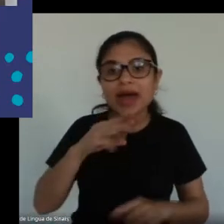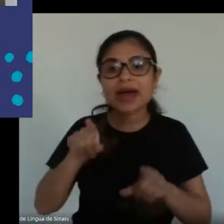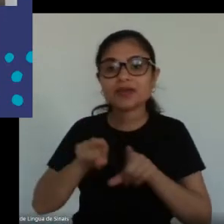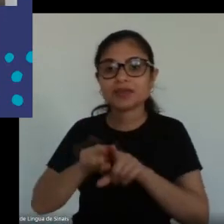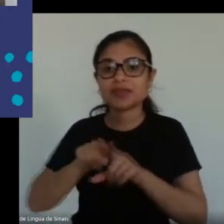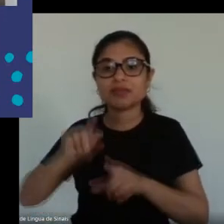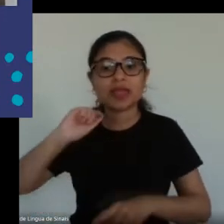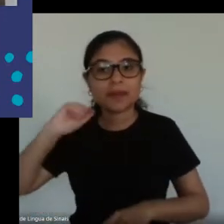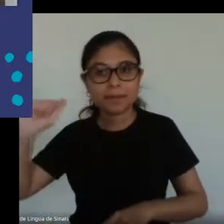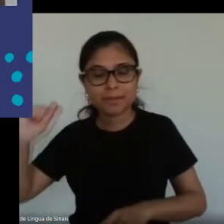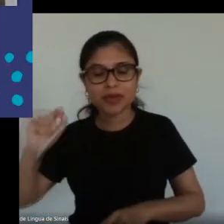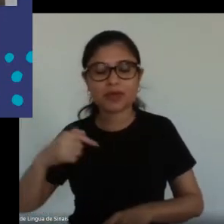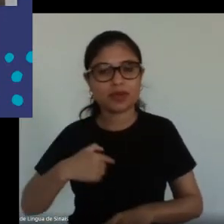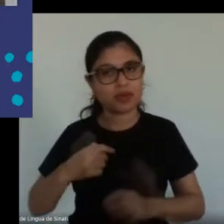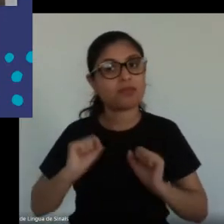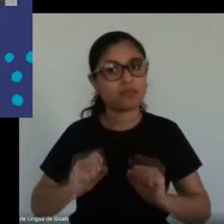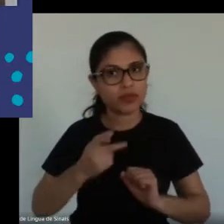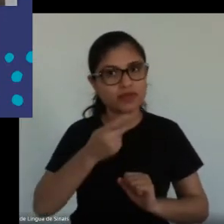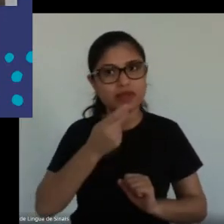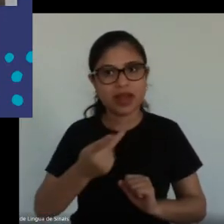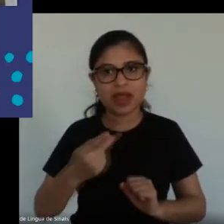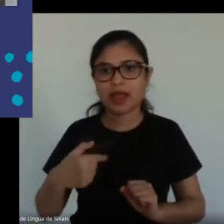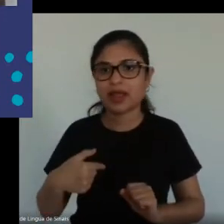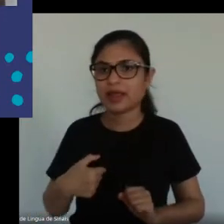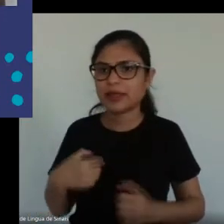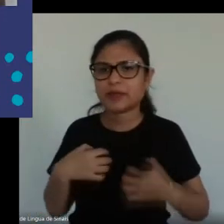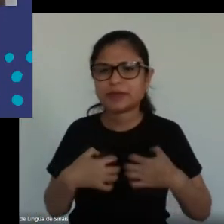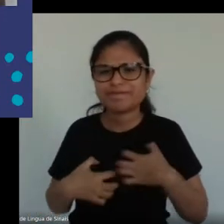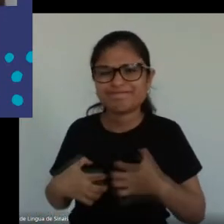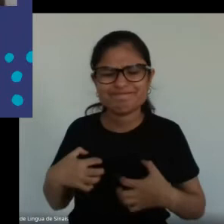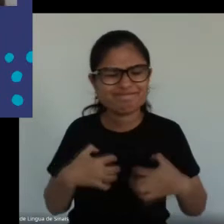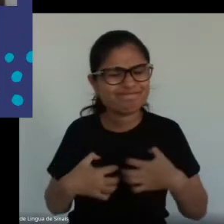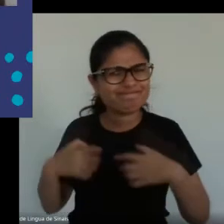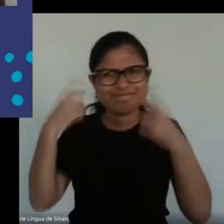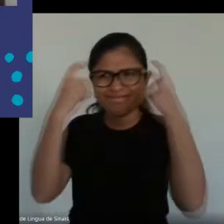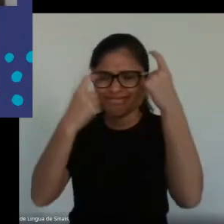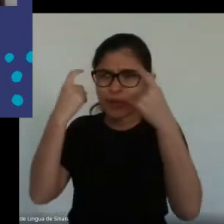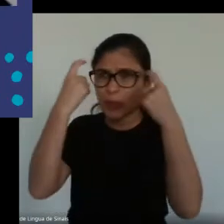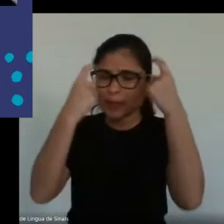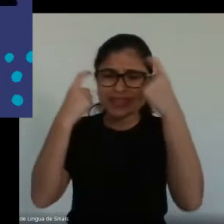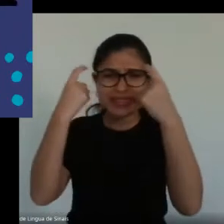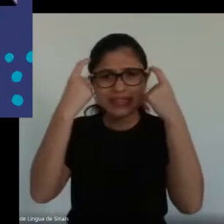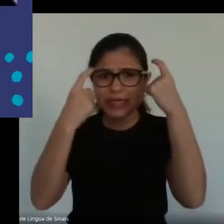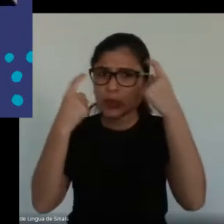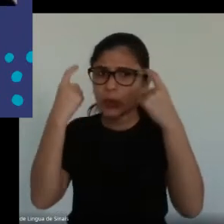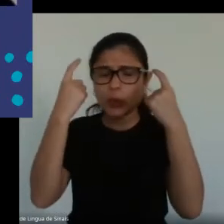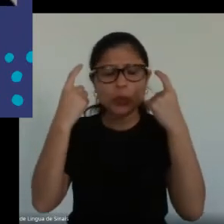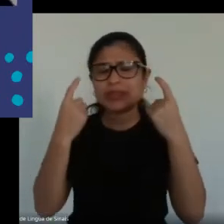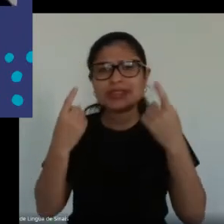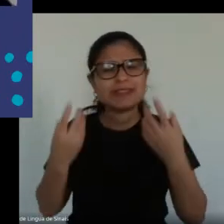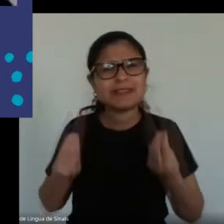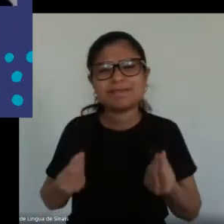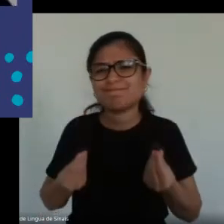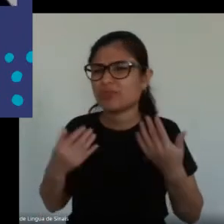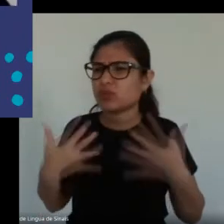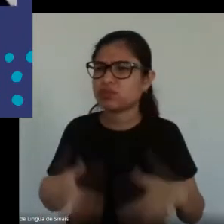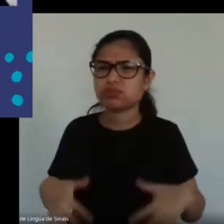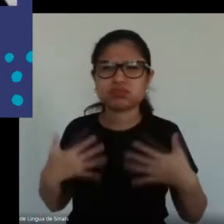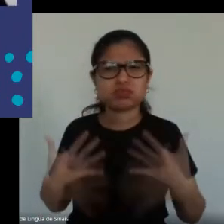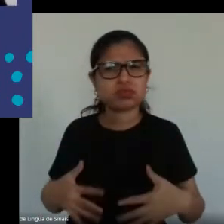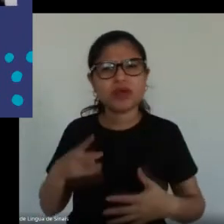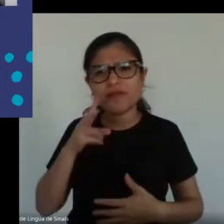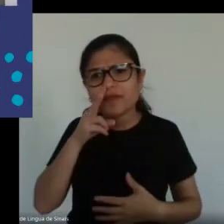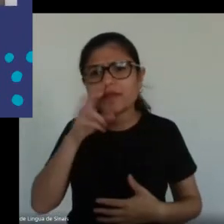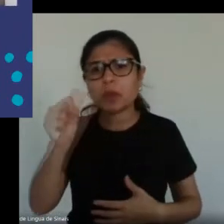eu posso falar para vocês que o meu nível de angústia e de preocupação era louco,